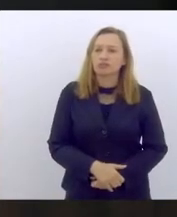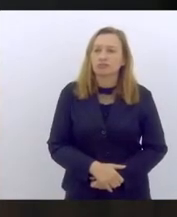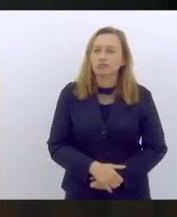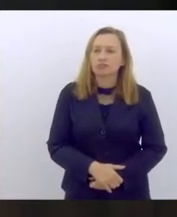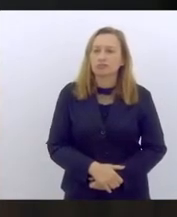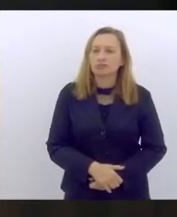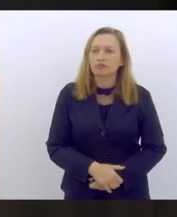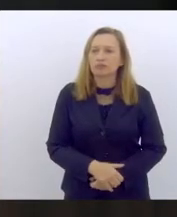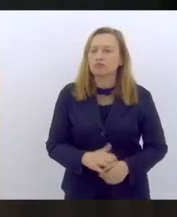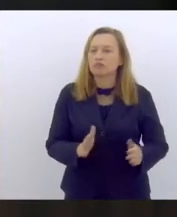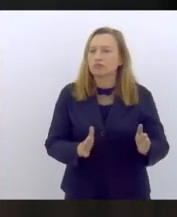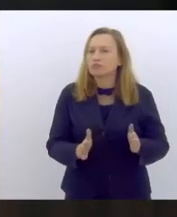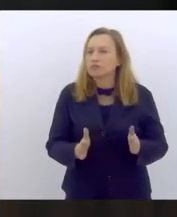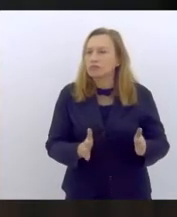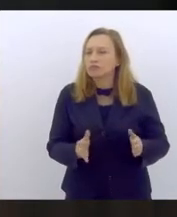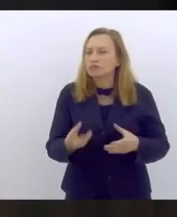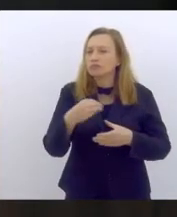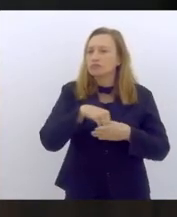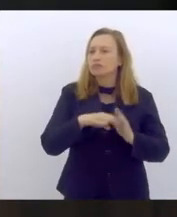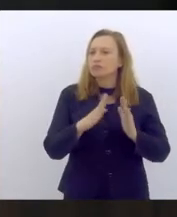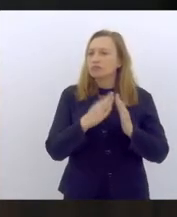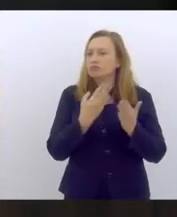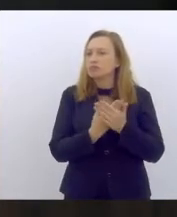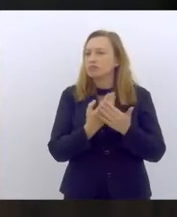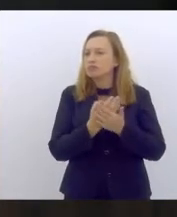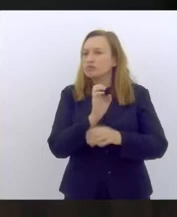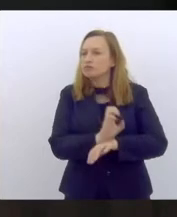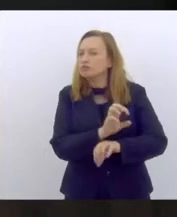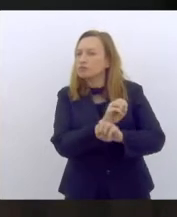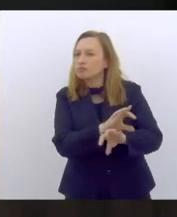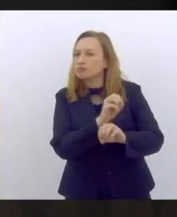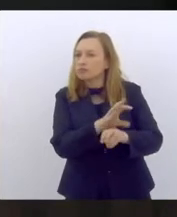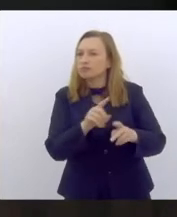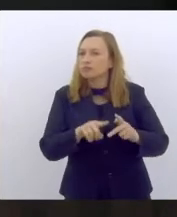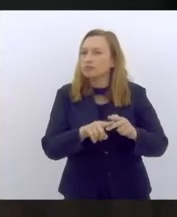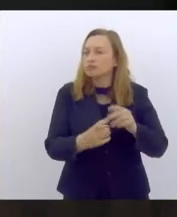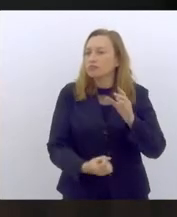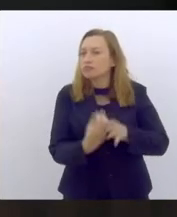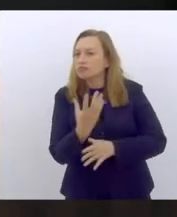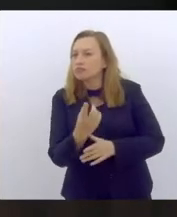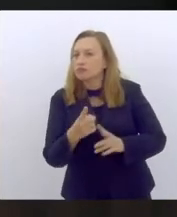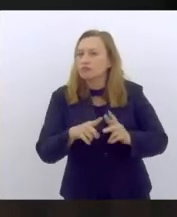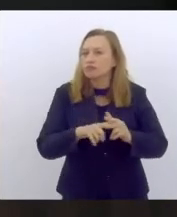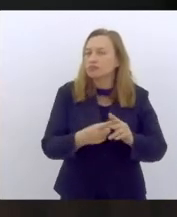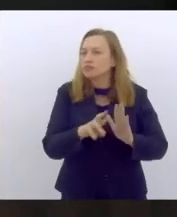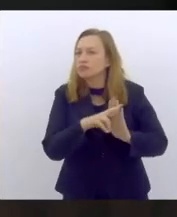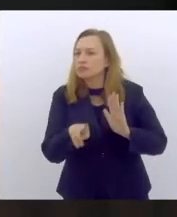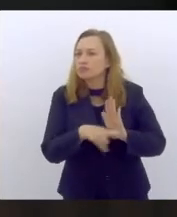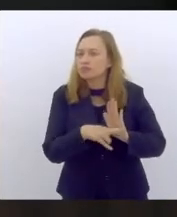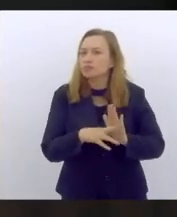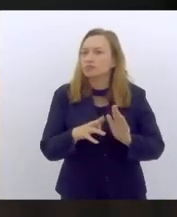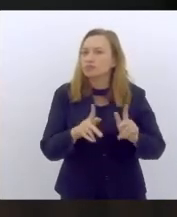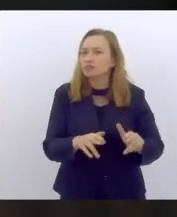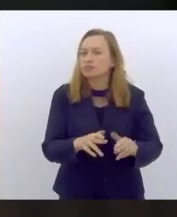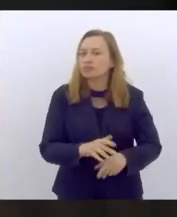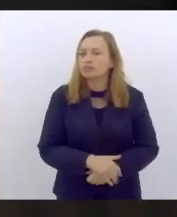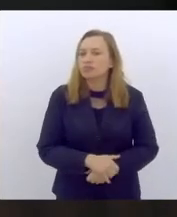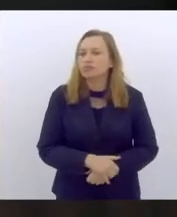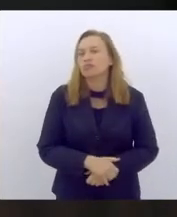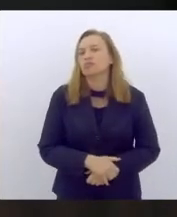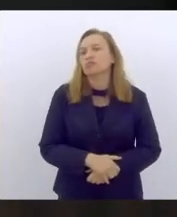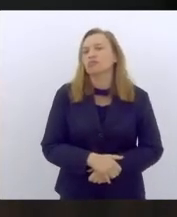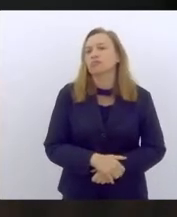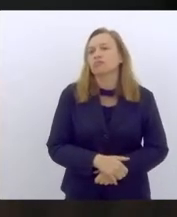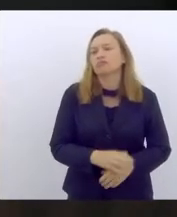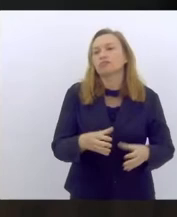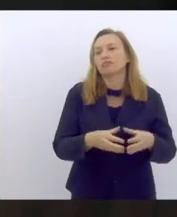nos processos internos nas escolas da rede estadual de ensino e regulamenta a criação de alteração das normas internas das mesmas dependendo